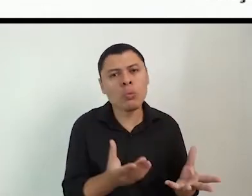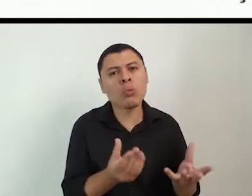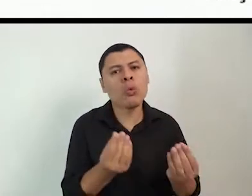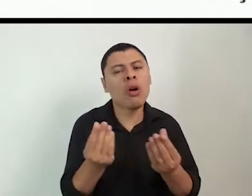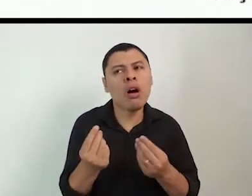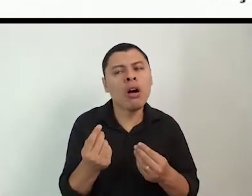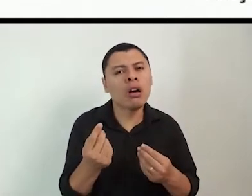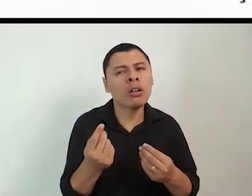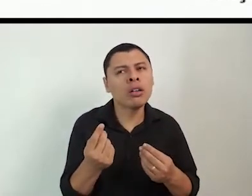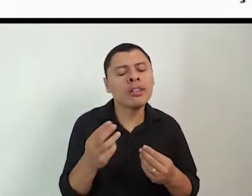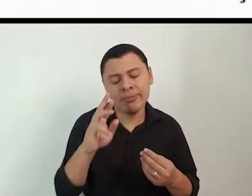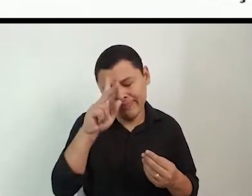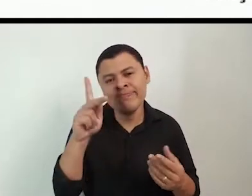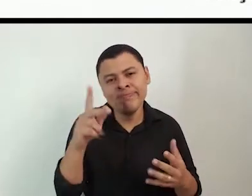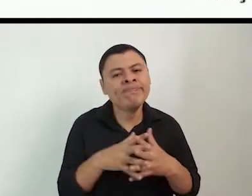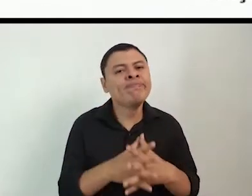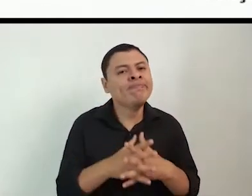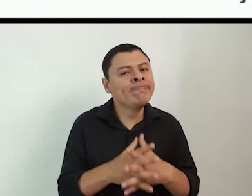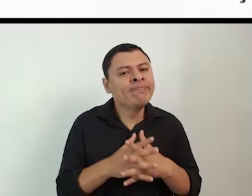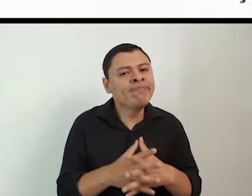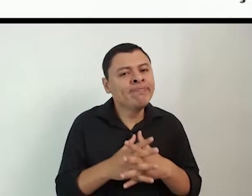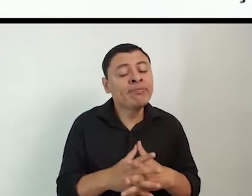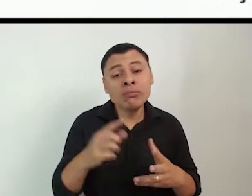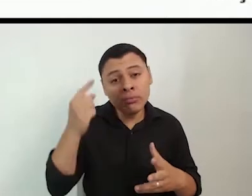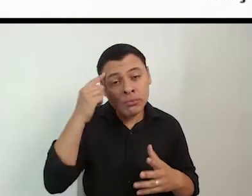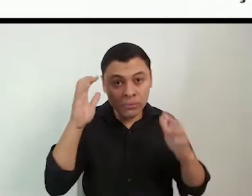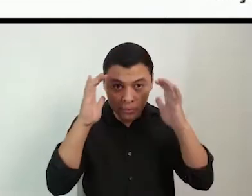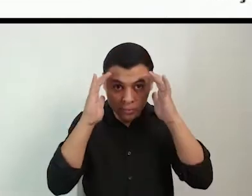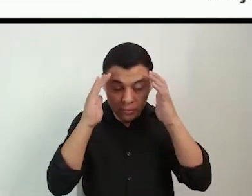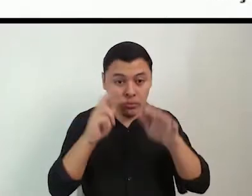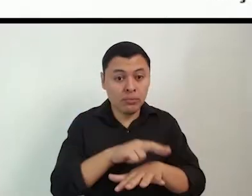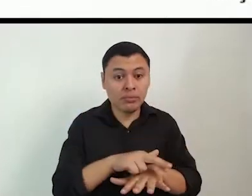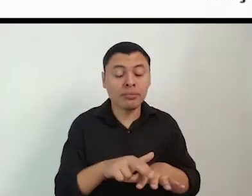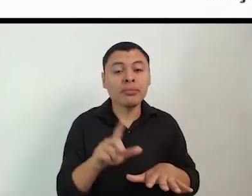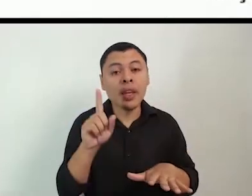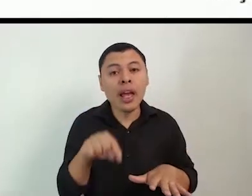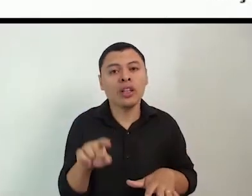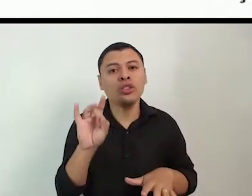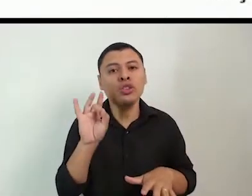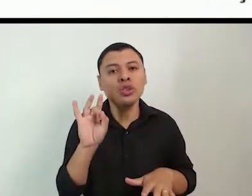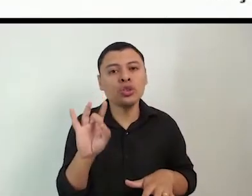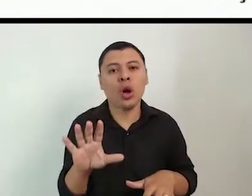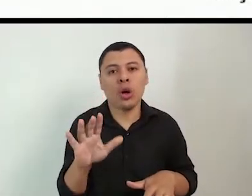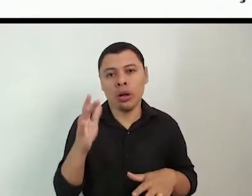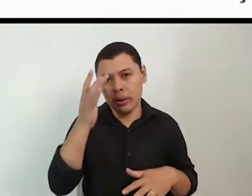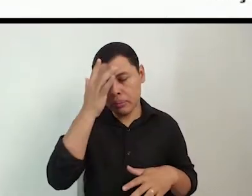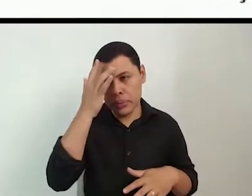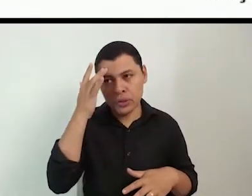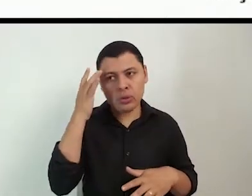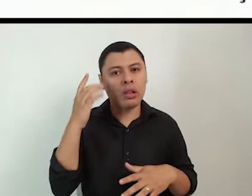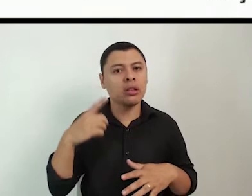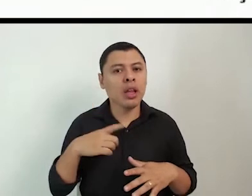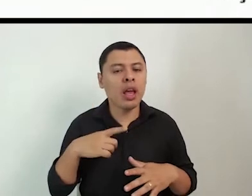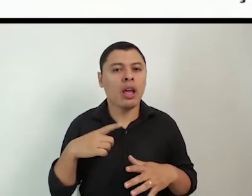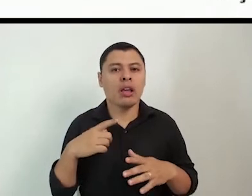que faz um equívoco e acha que a neurodiversidade compreende só quem é neurodivergente, né? E é